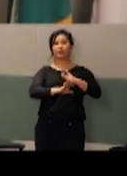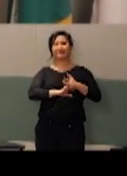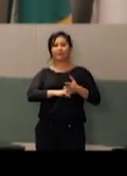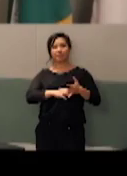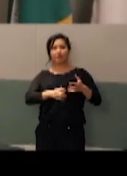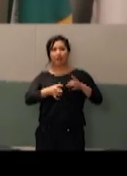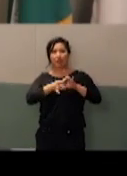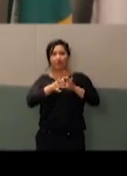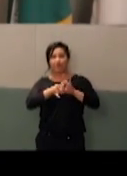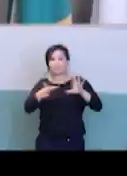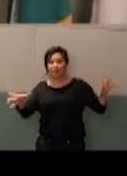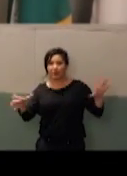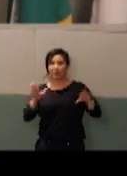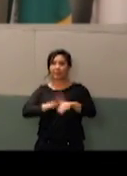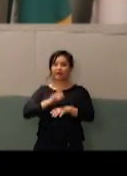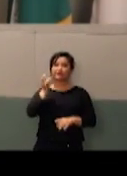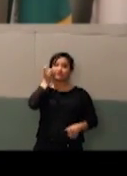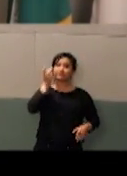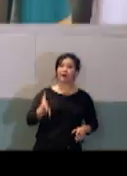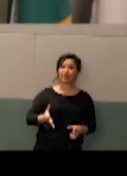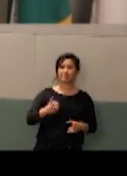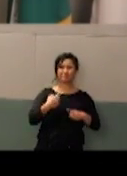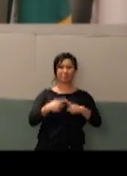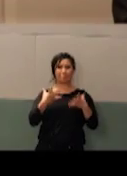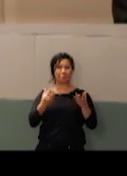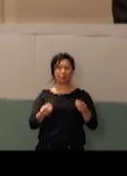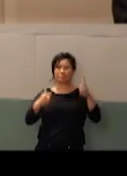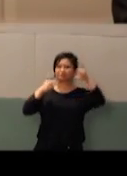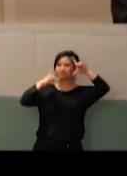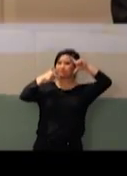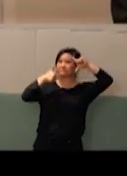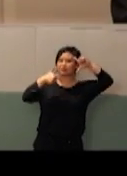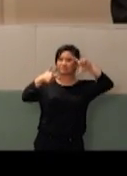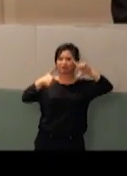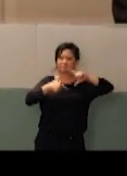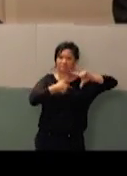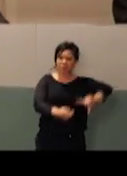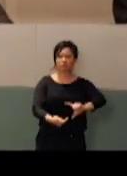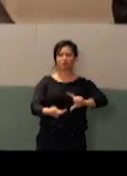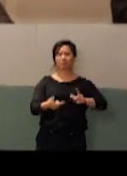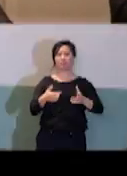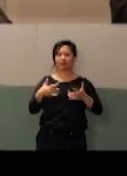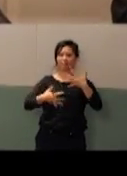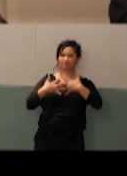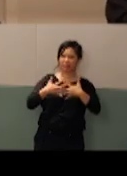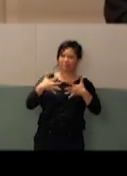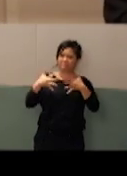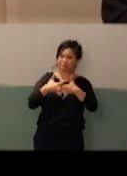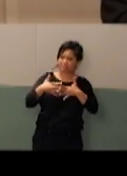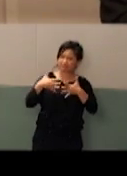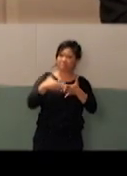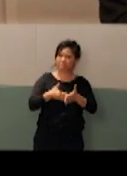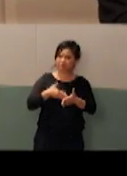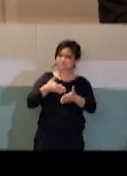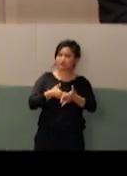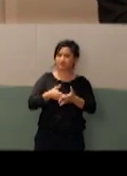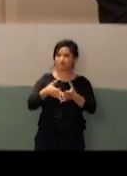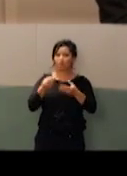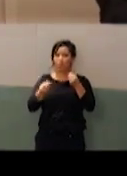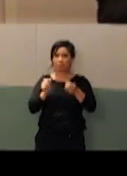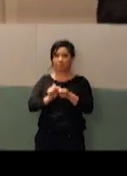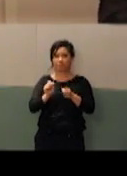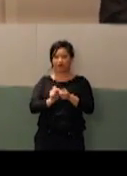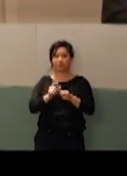e alvará de funcionamento? Bom, boa noite a todos. É uma alegria muito